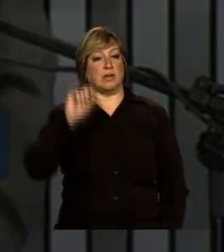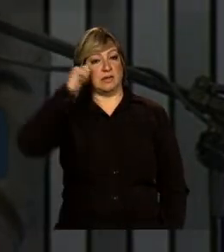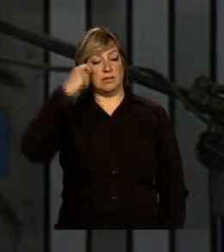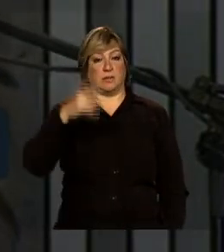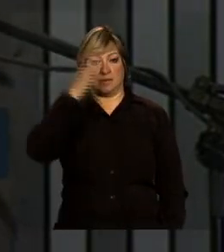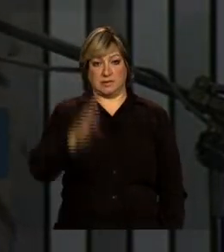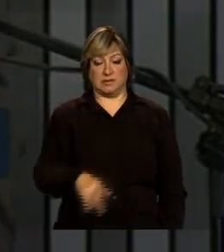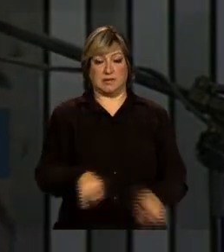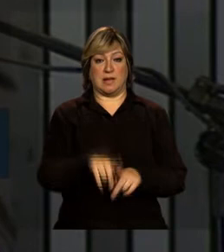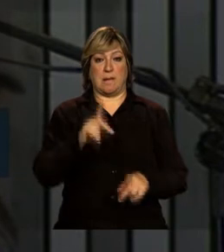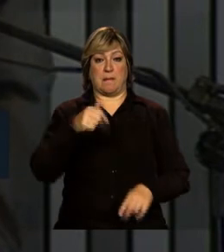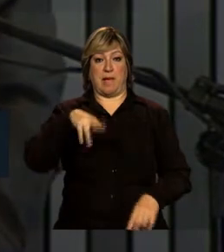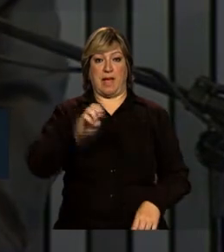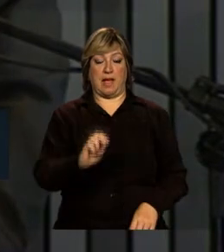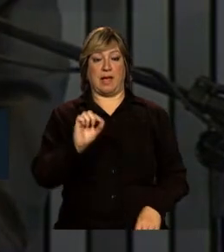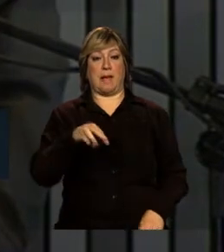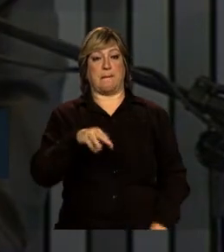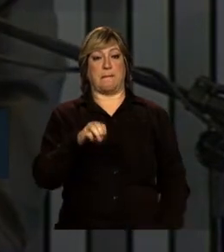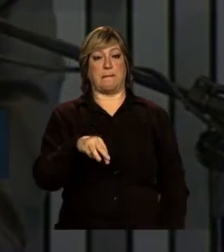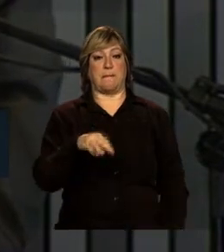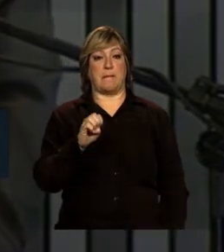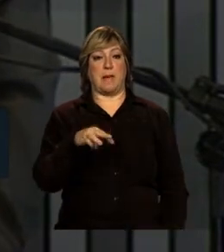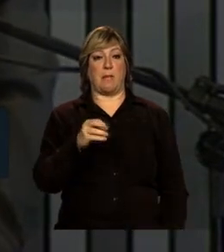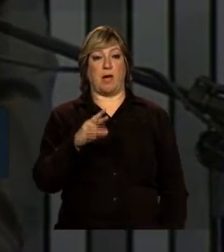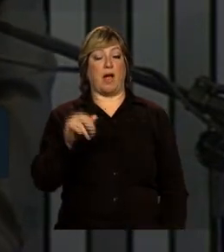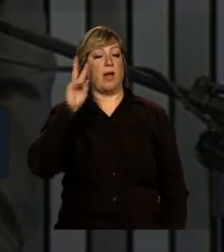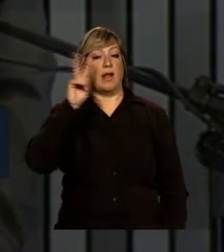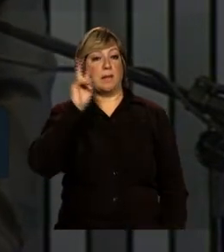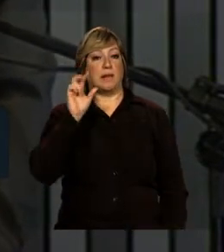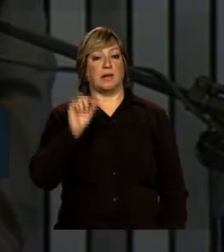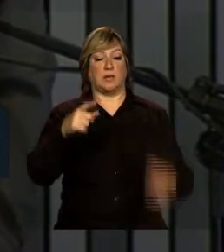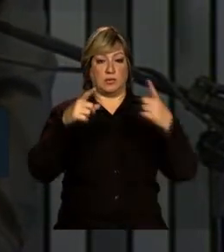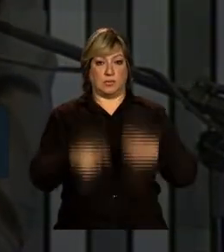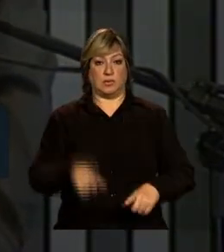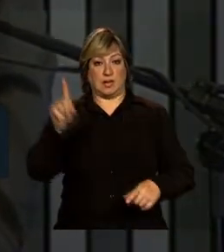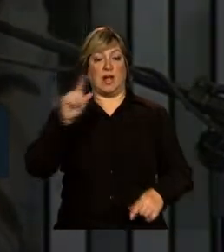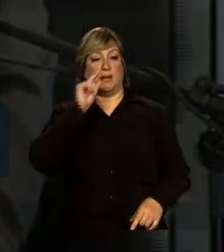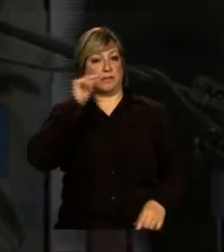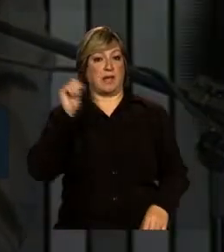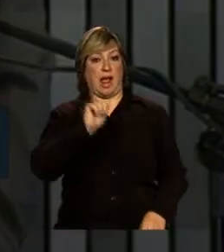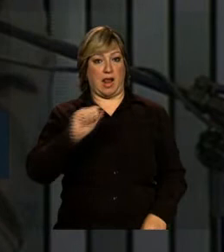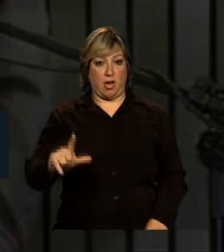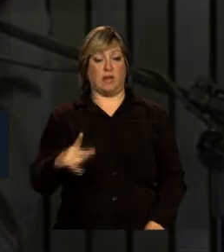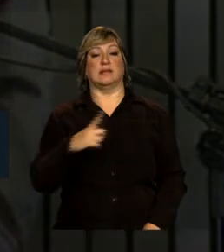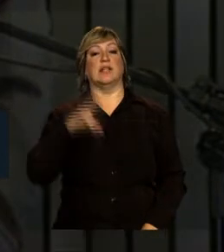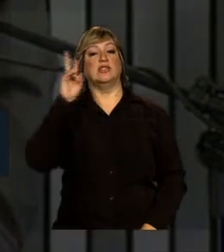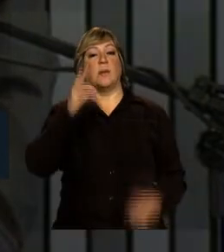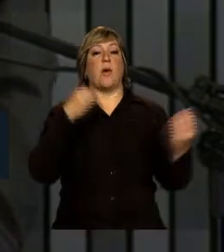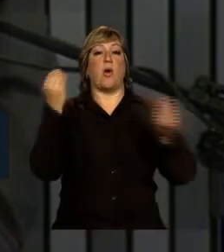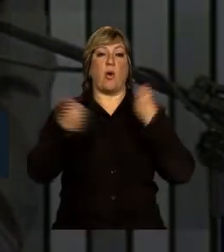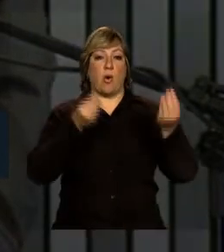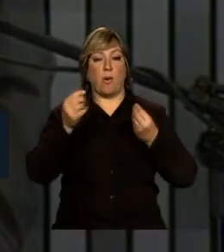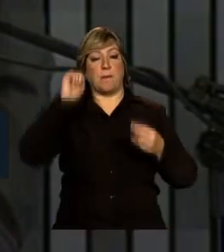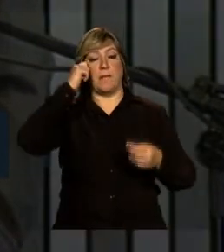Parque Memorial Quilombo dos Palmares, localizado no estado de Alagoas. É um bem tombado pelo Instituto de Patrimônio